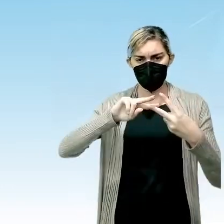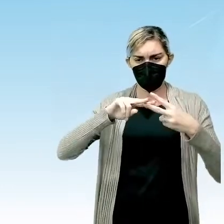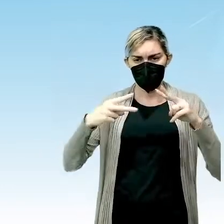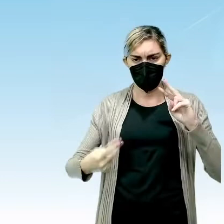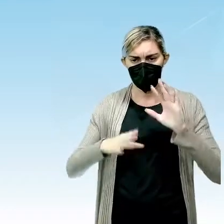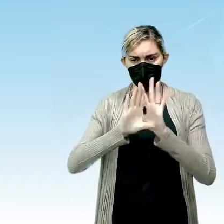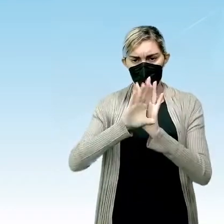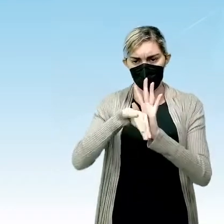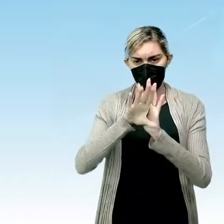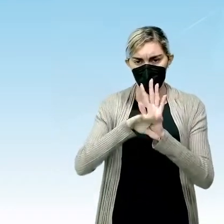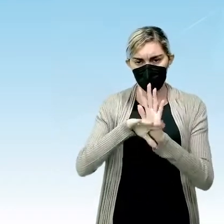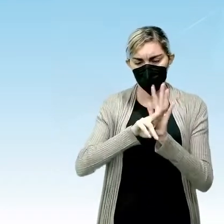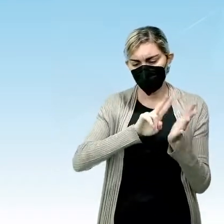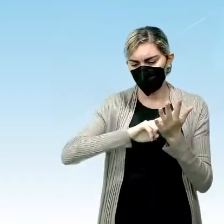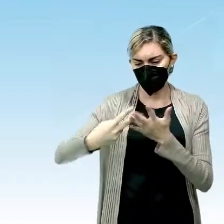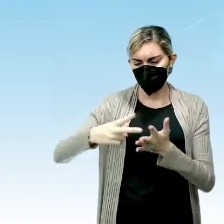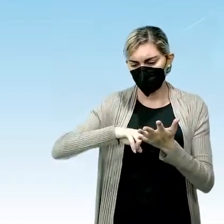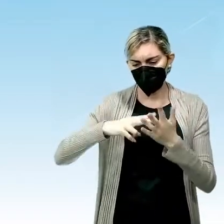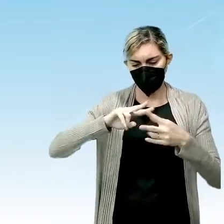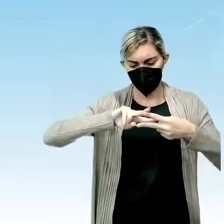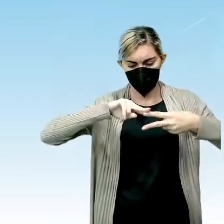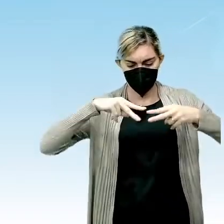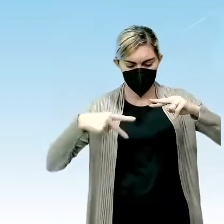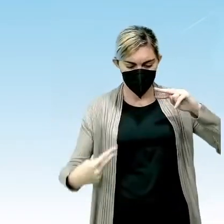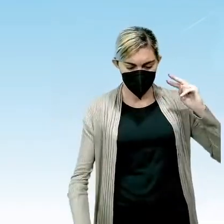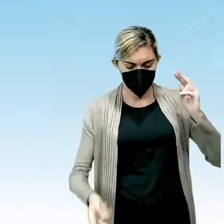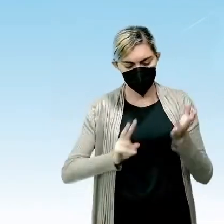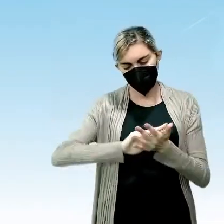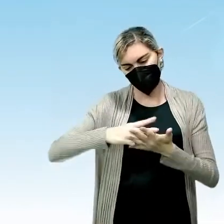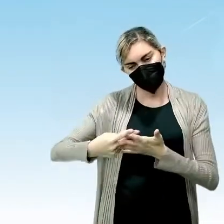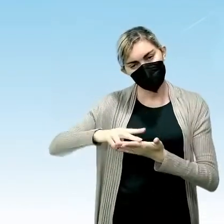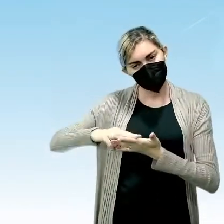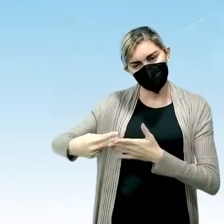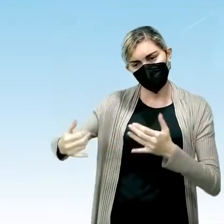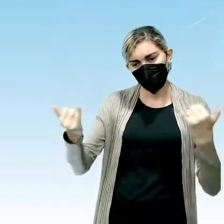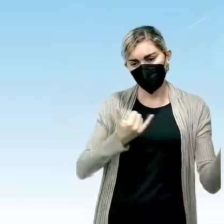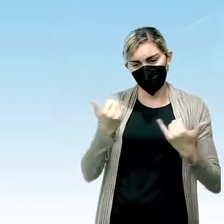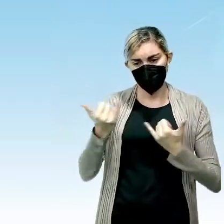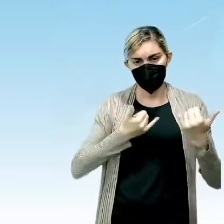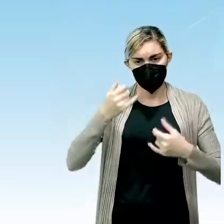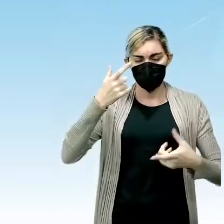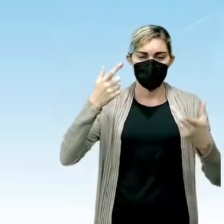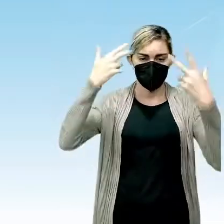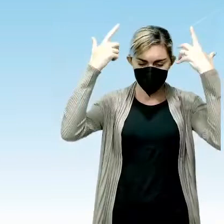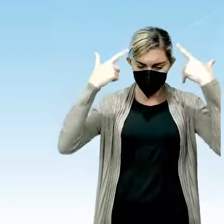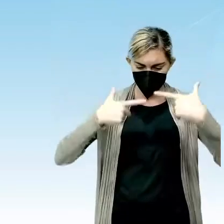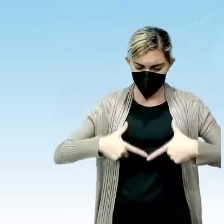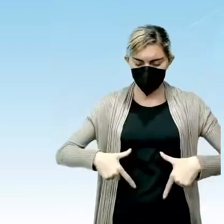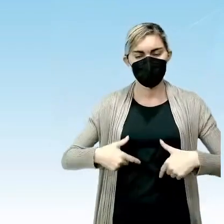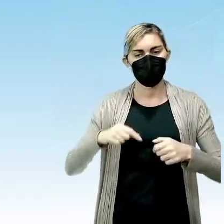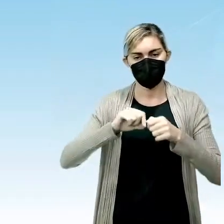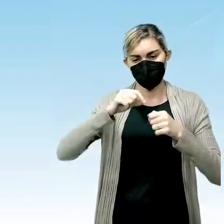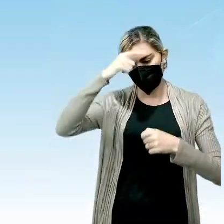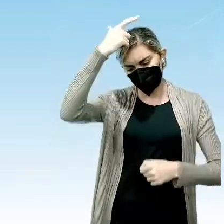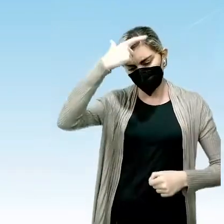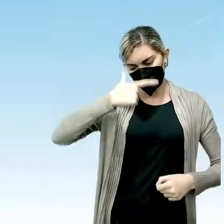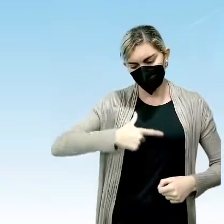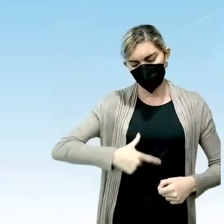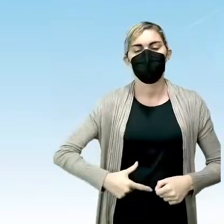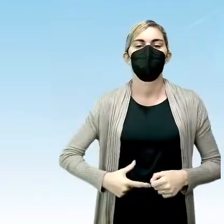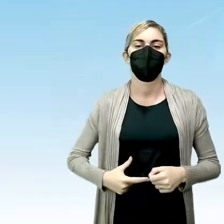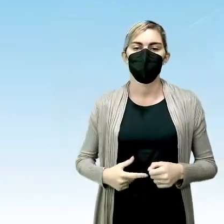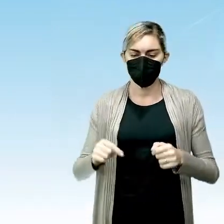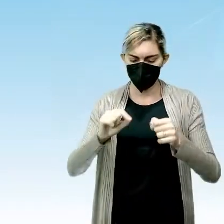de traduzir as informações que irão determinar a produção de várias